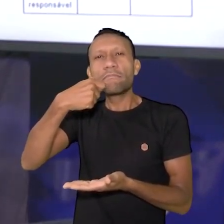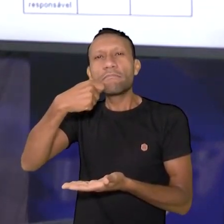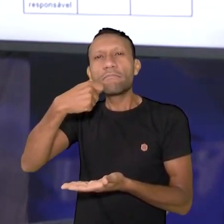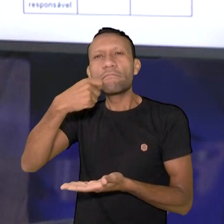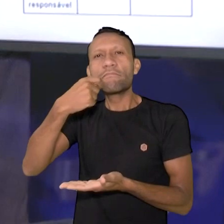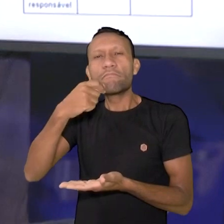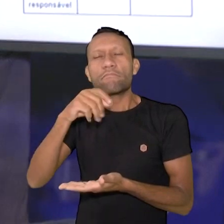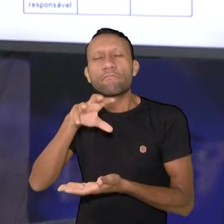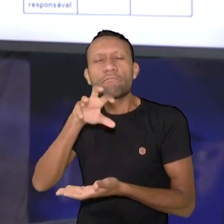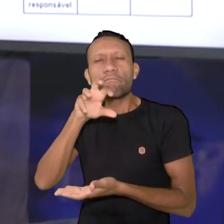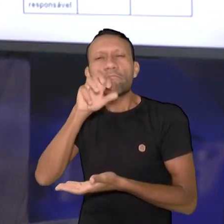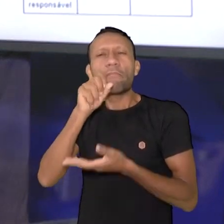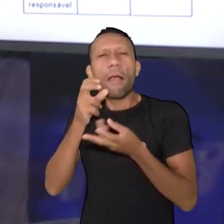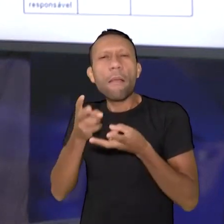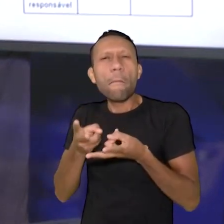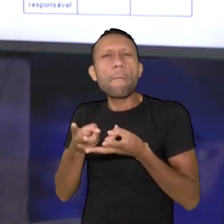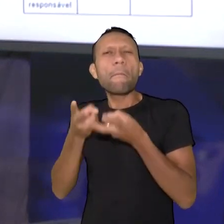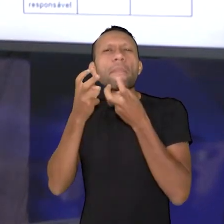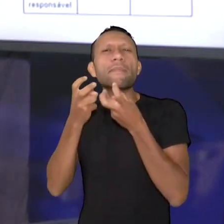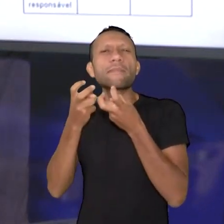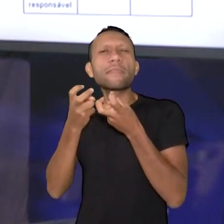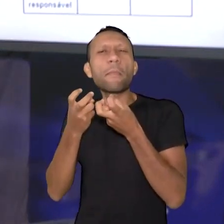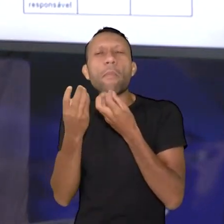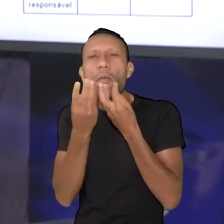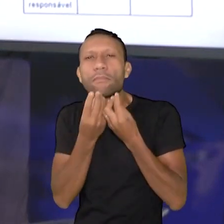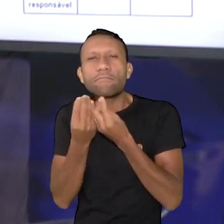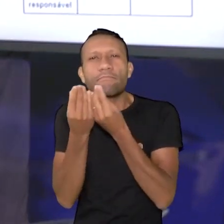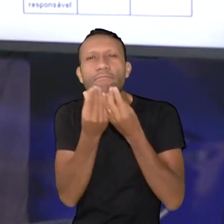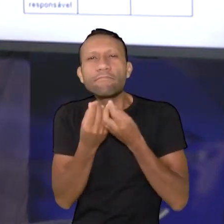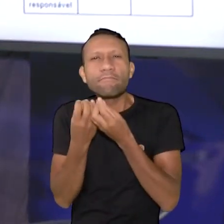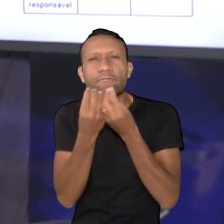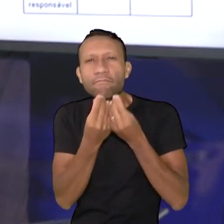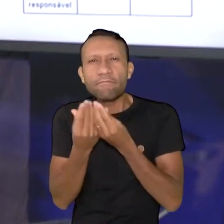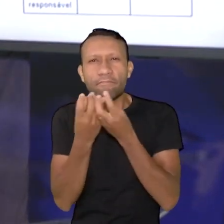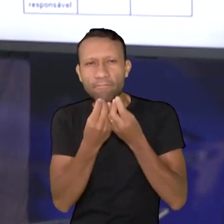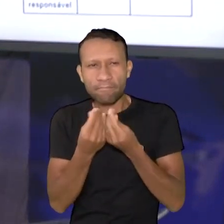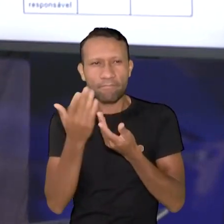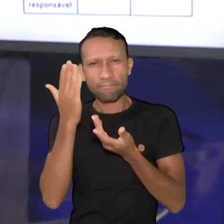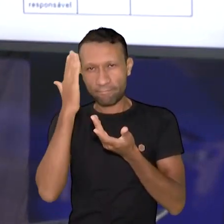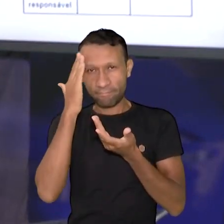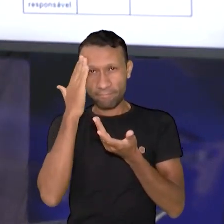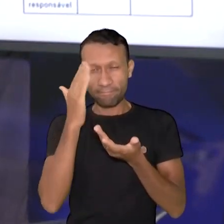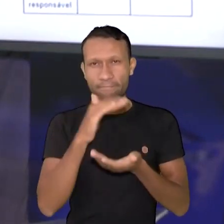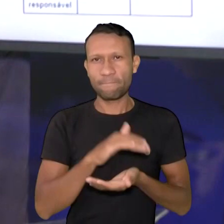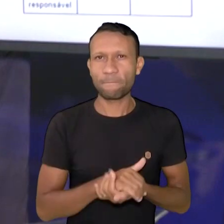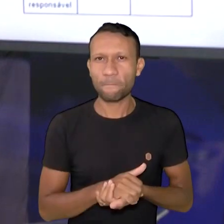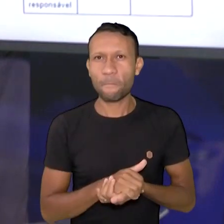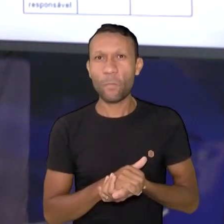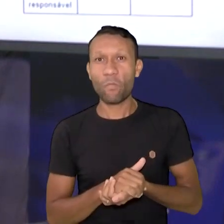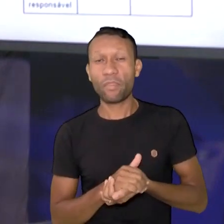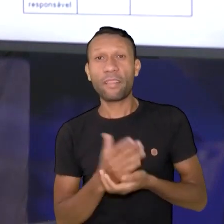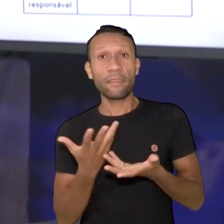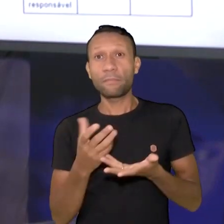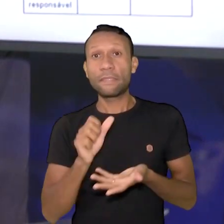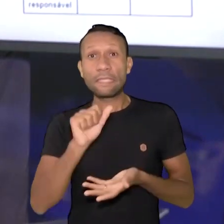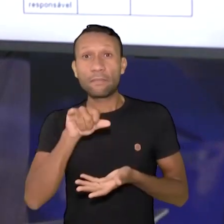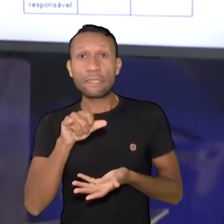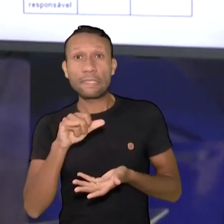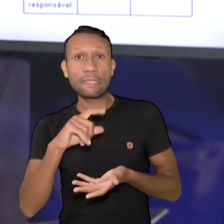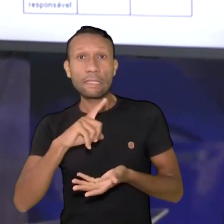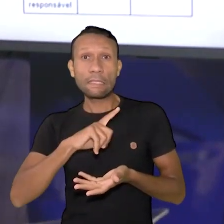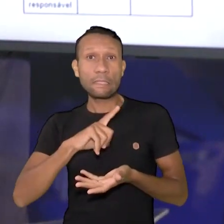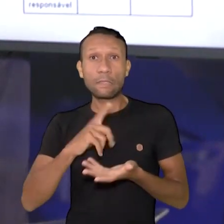e ver se eu consigo perceber a sensação. O que é que eu vou dar um spoiler para vocês? Ó, a probabilidade é que vocês sintam